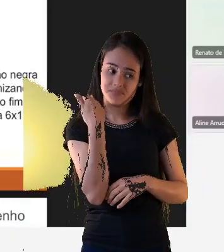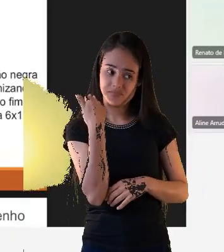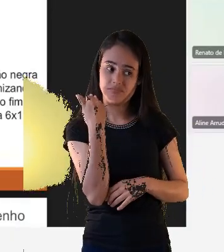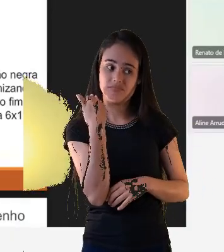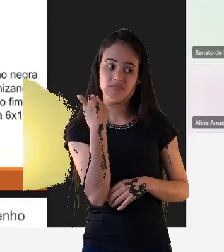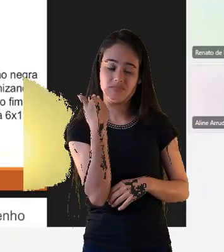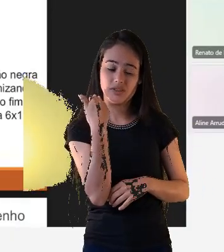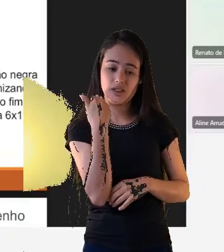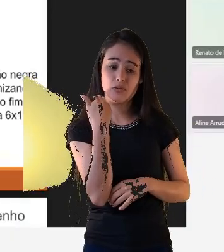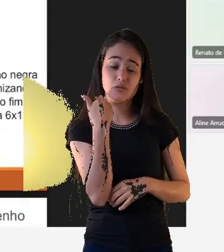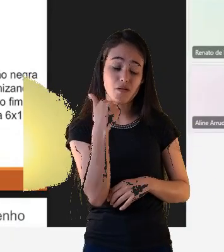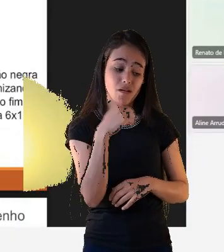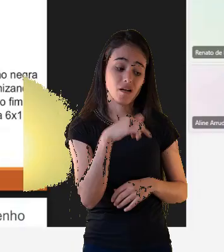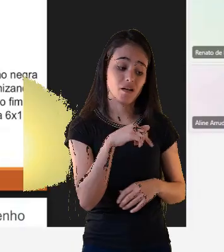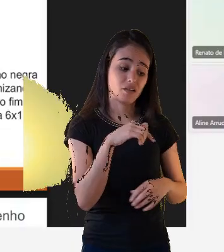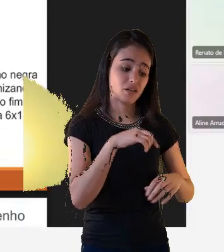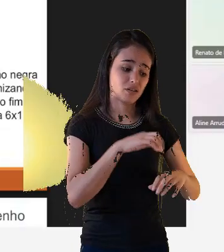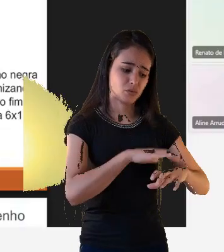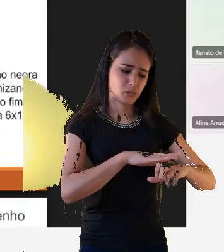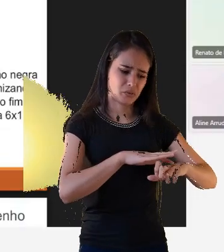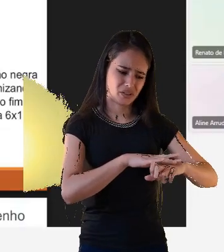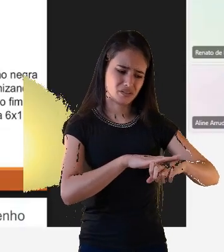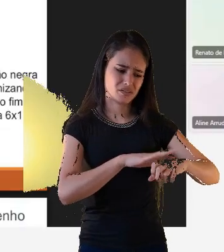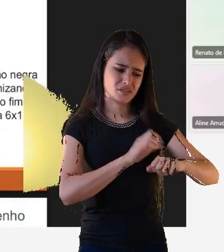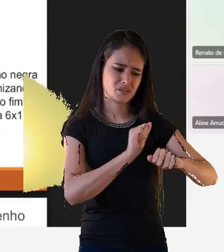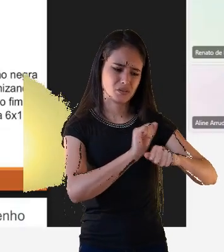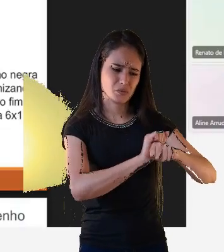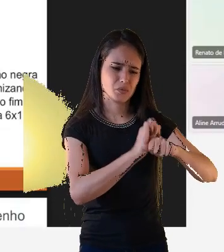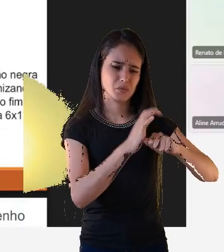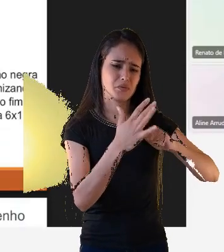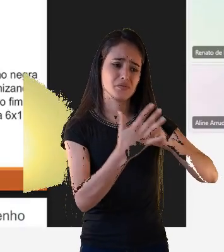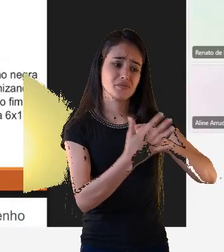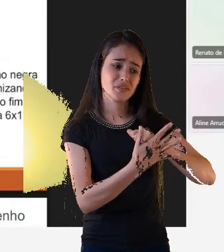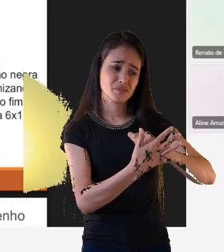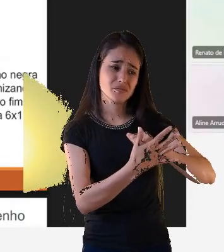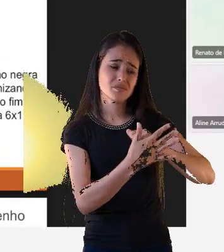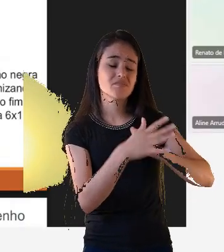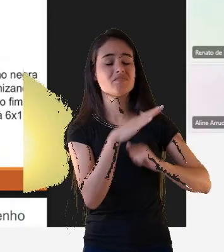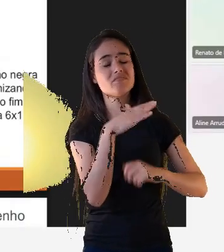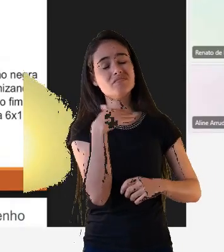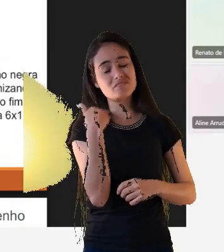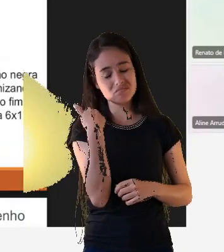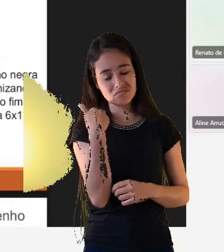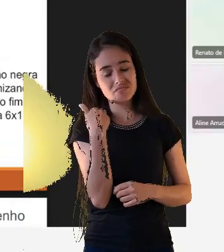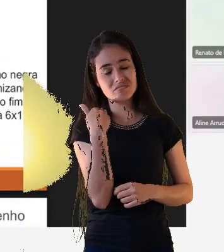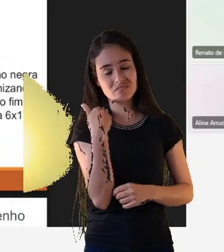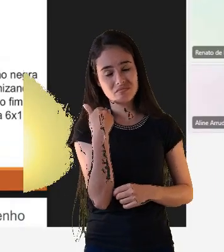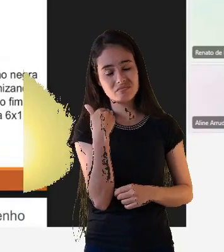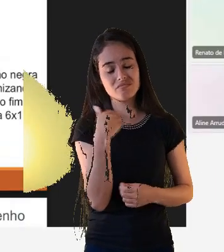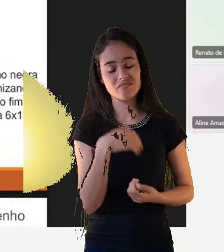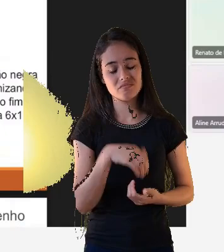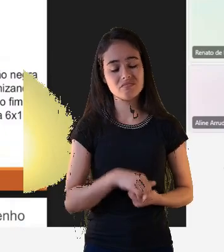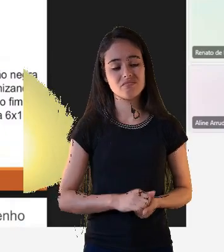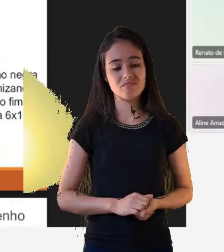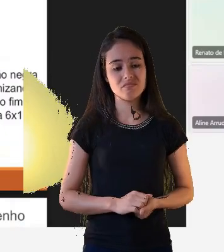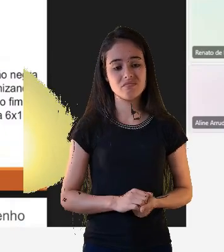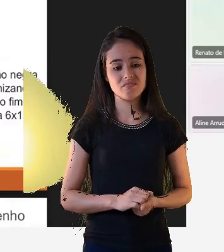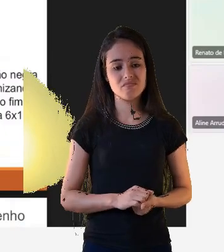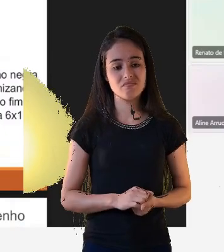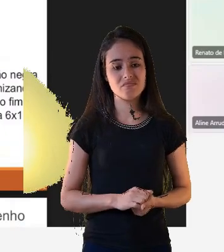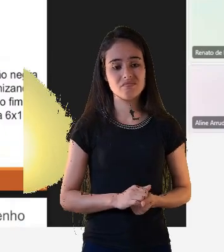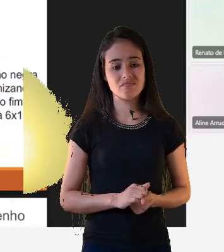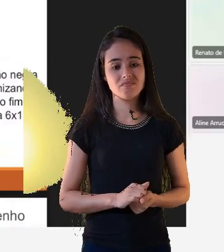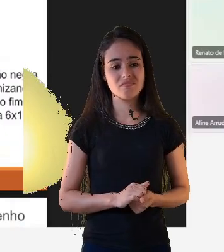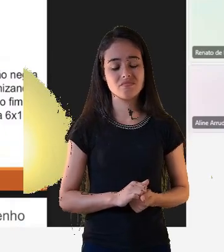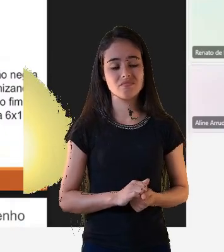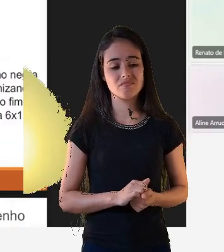no Brasil? Porque a patroa dela simplesmente achou que o trabalho dela era um trabalho muito essencial, né? Que ela não podia